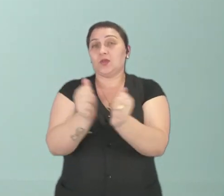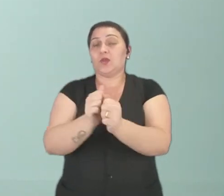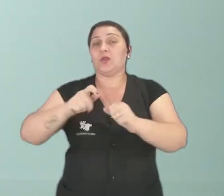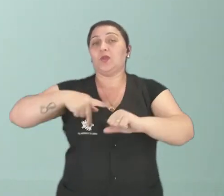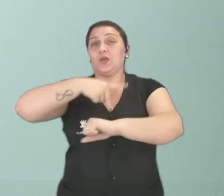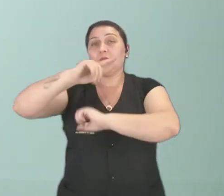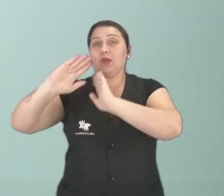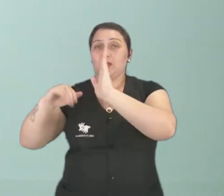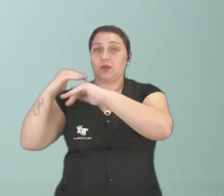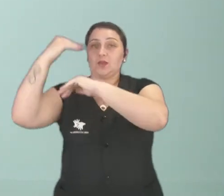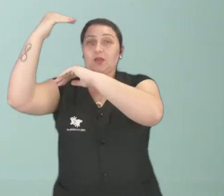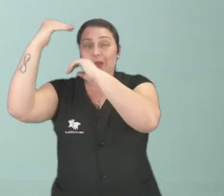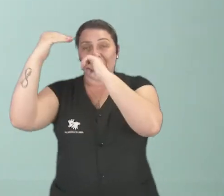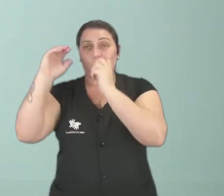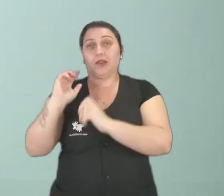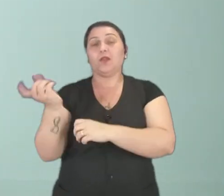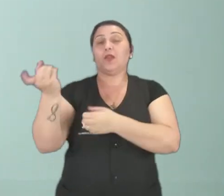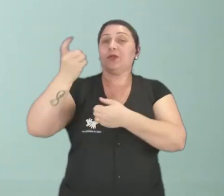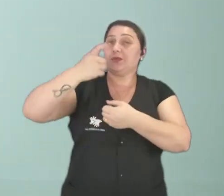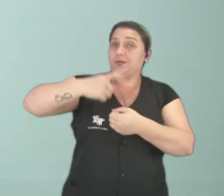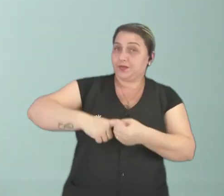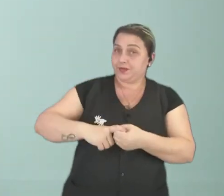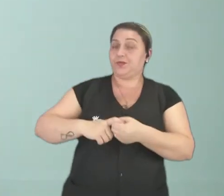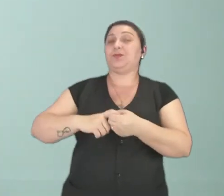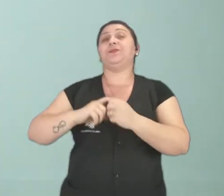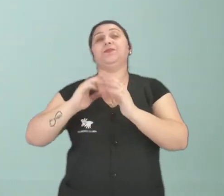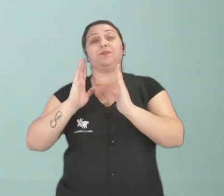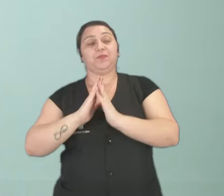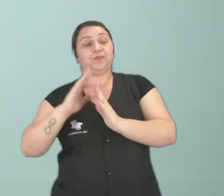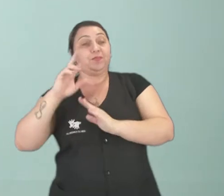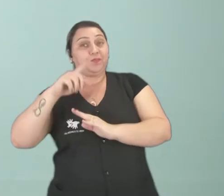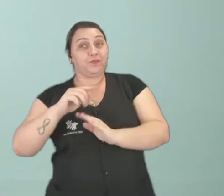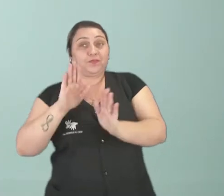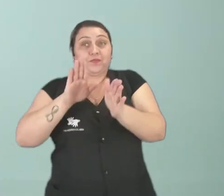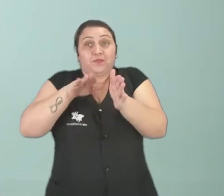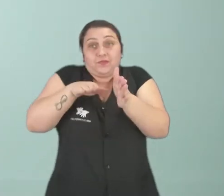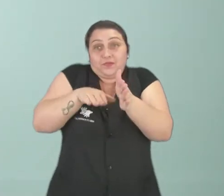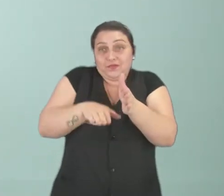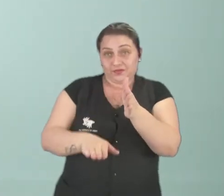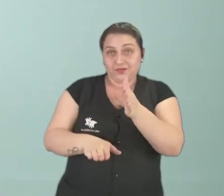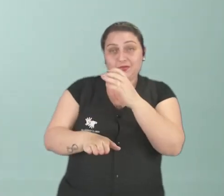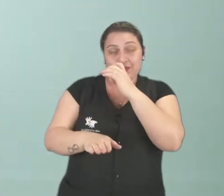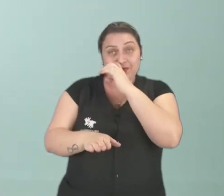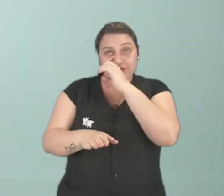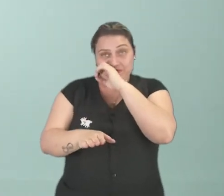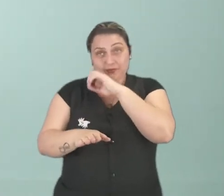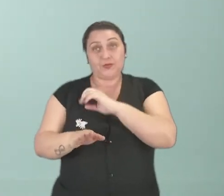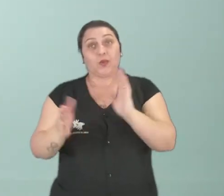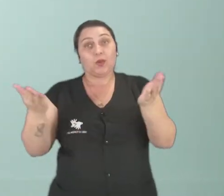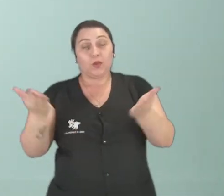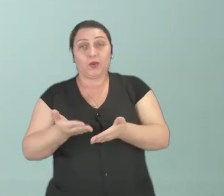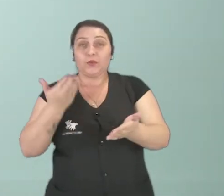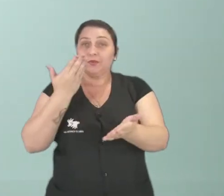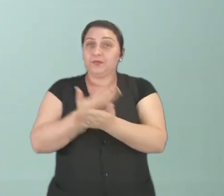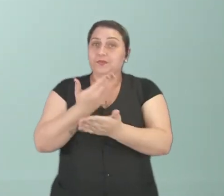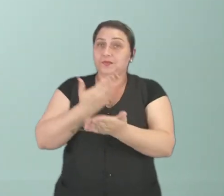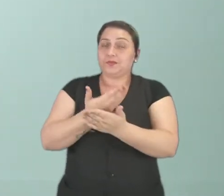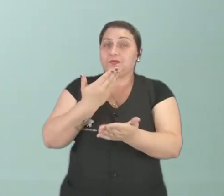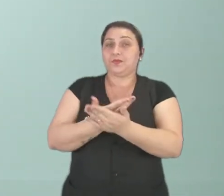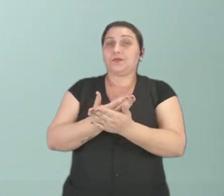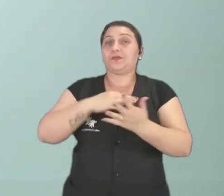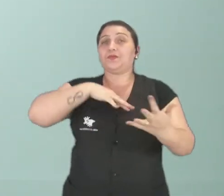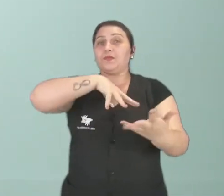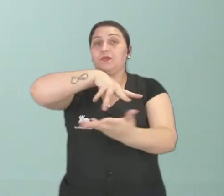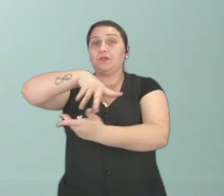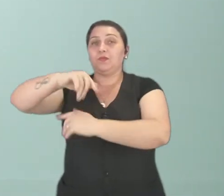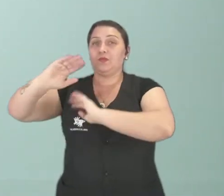países desenvolvidos. Aí quando você vai voltando para casa, vai vendo que o degrau vai diminuindo. Então vamos hoje estudar sobre o